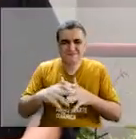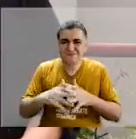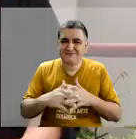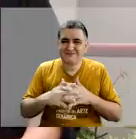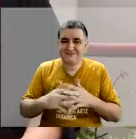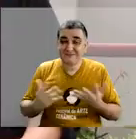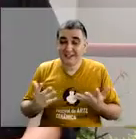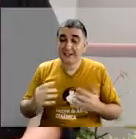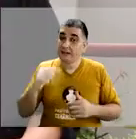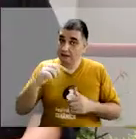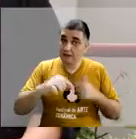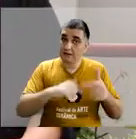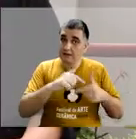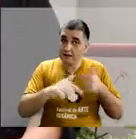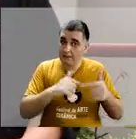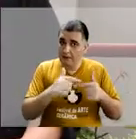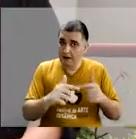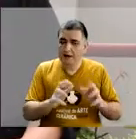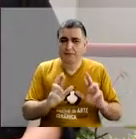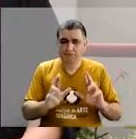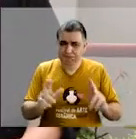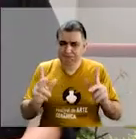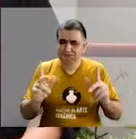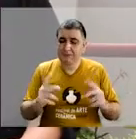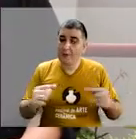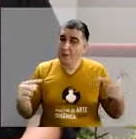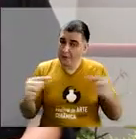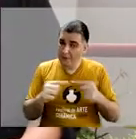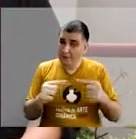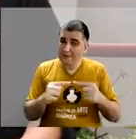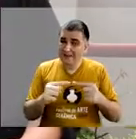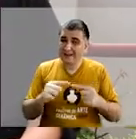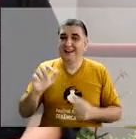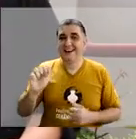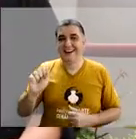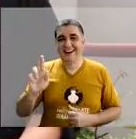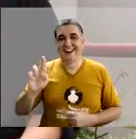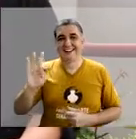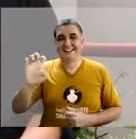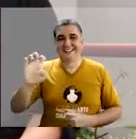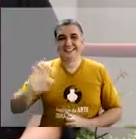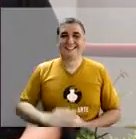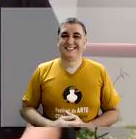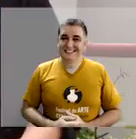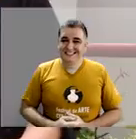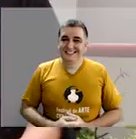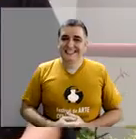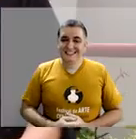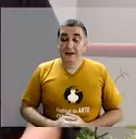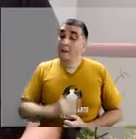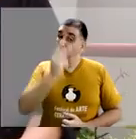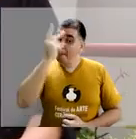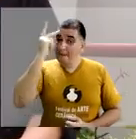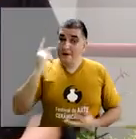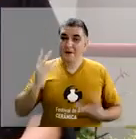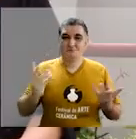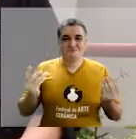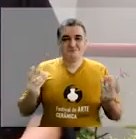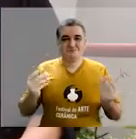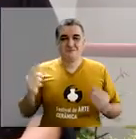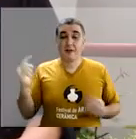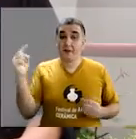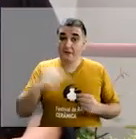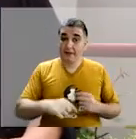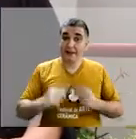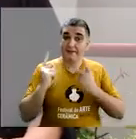A cerâmica tem uma importância na arte, né? A maioria das pessoas que a gente conversa no final do evento, elas saem com